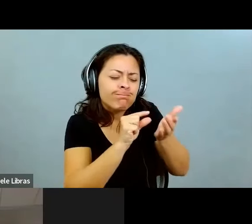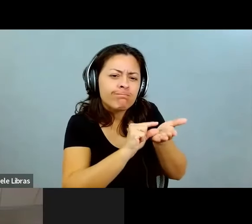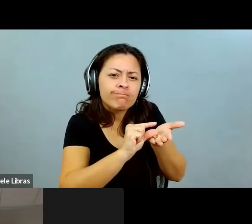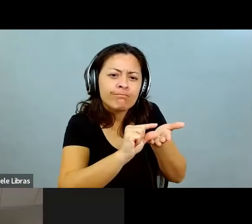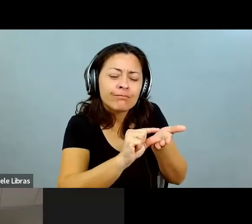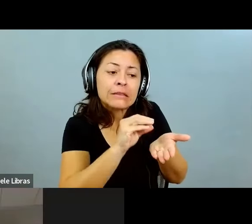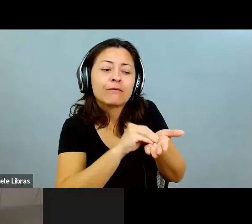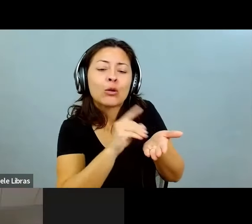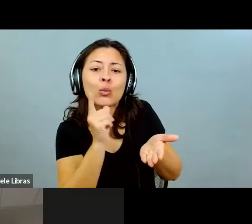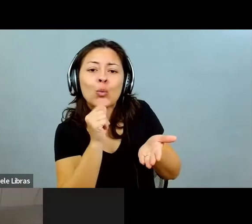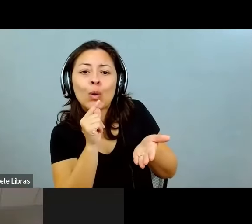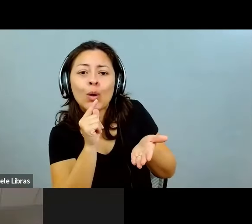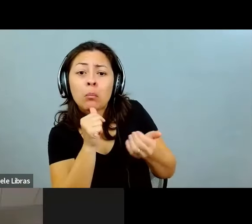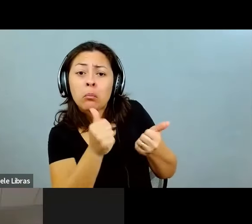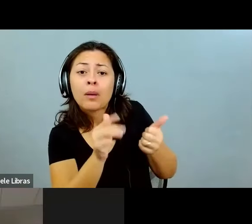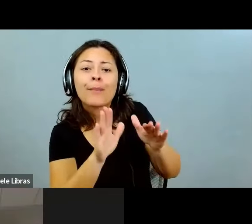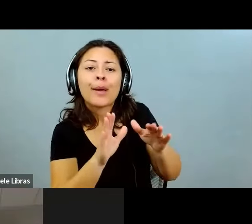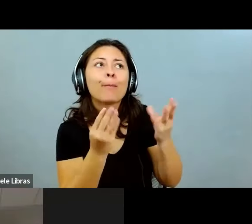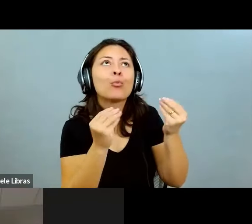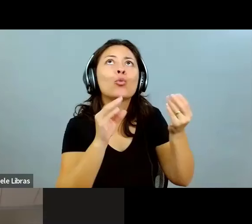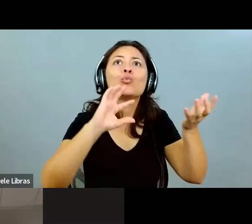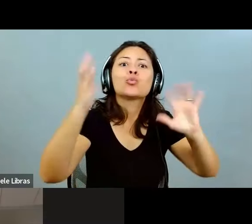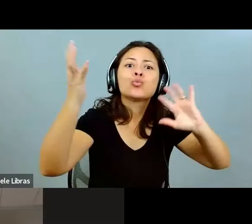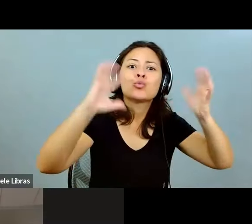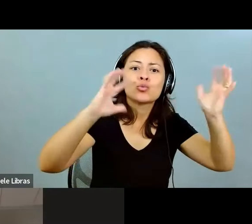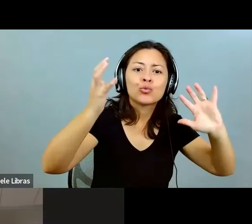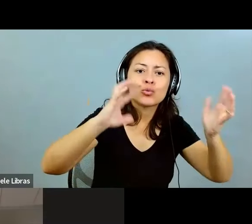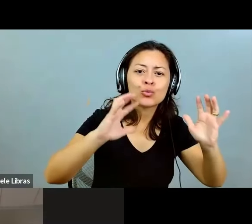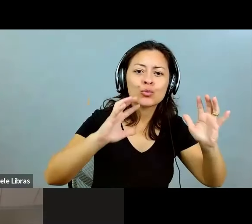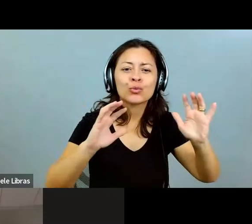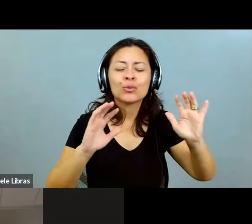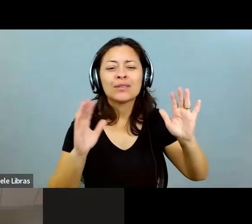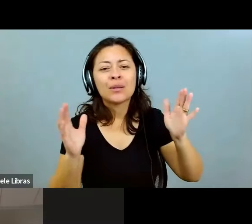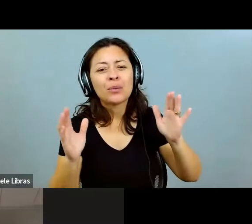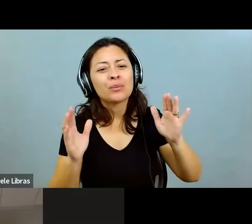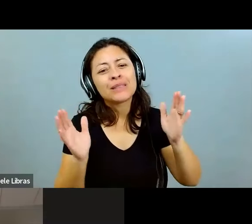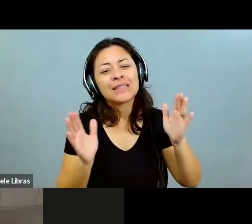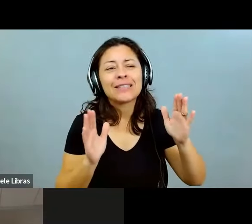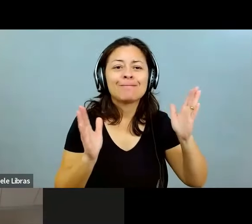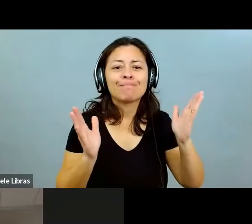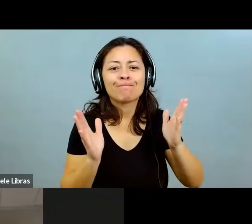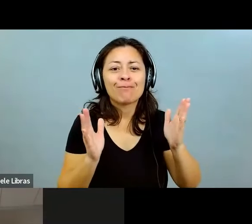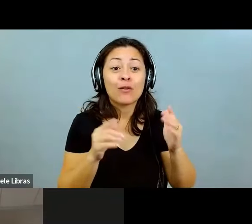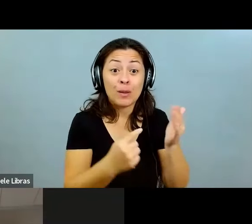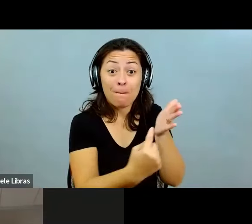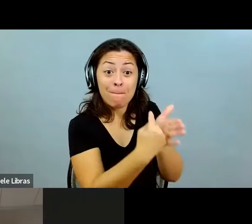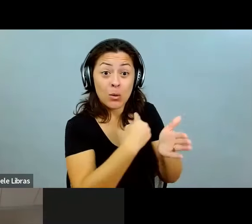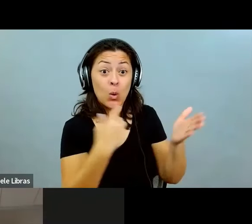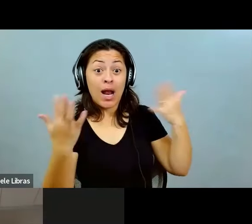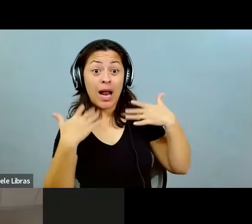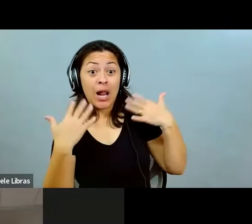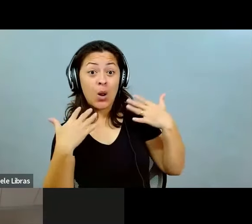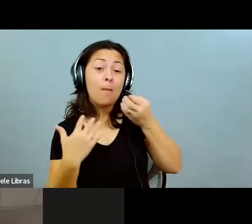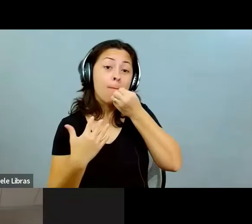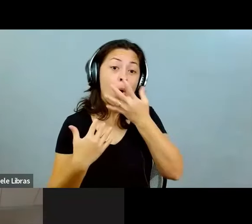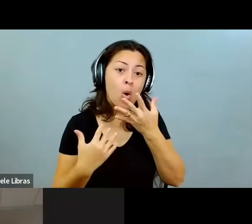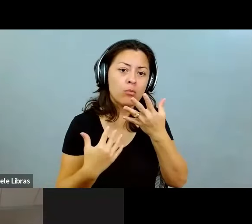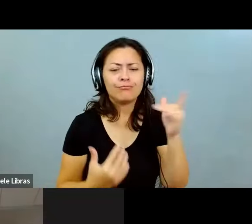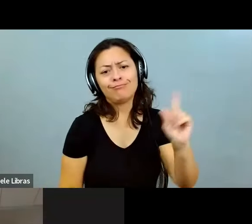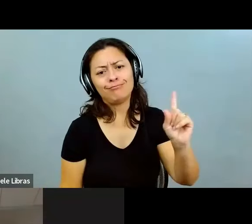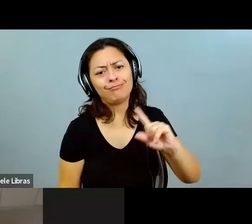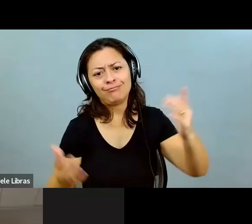água mas faltou mas teve excesso de temperatura então e a a tua pergunta esse calor excessivo agora ele é benéfico não ele não é